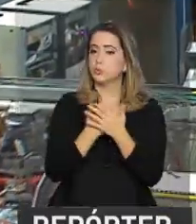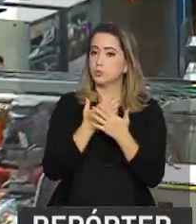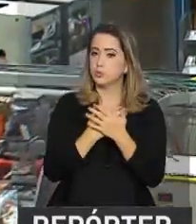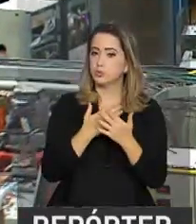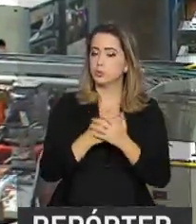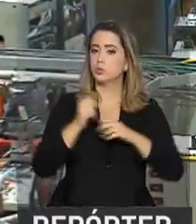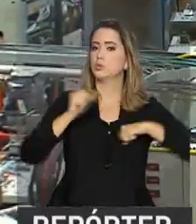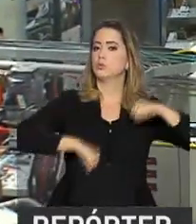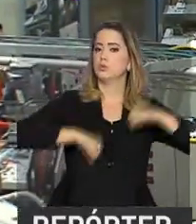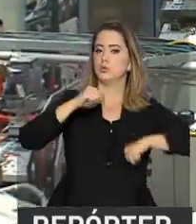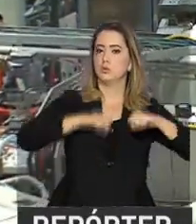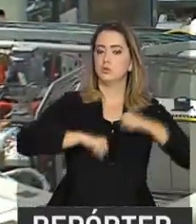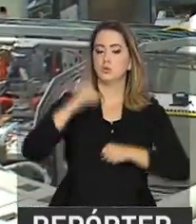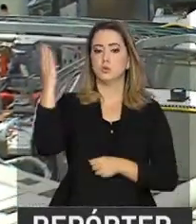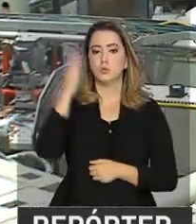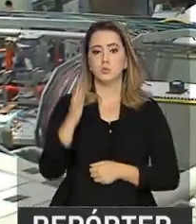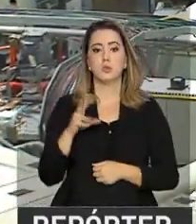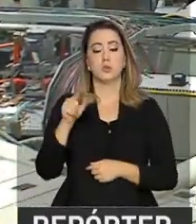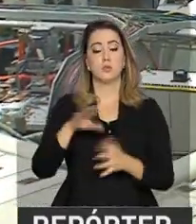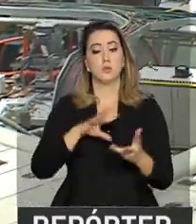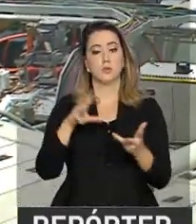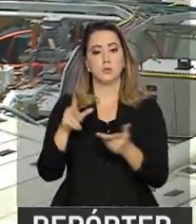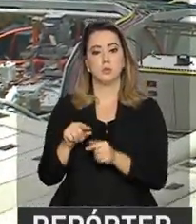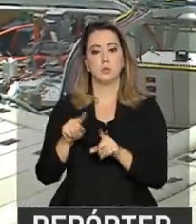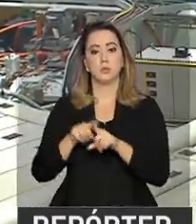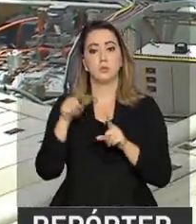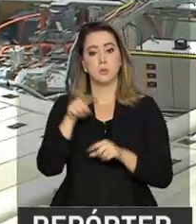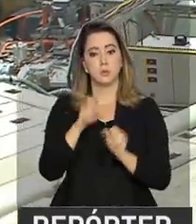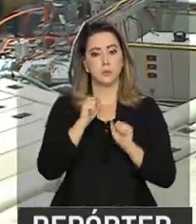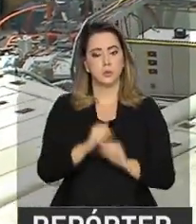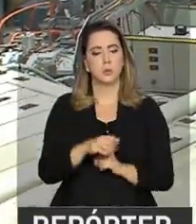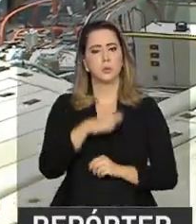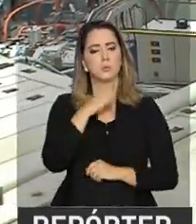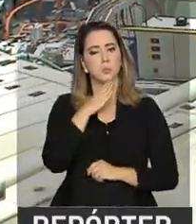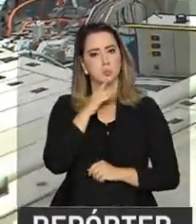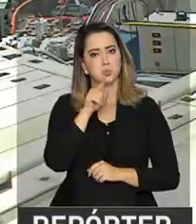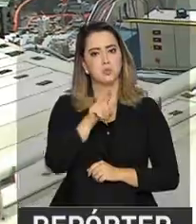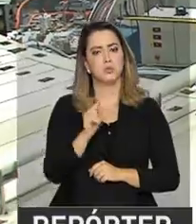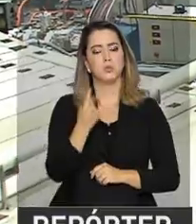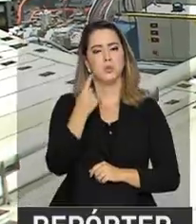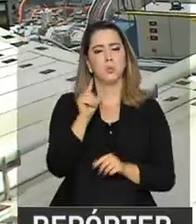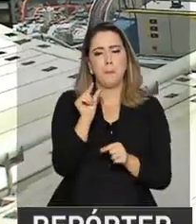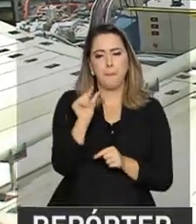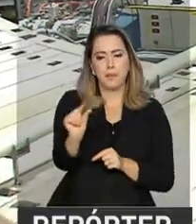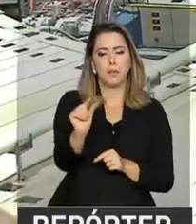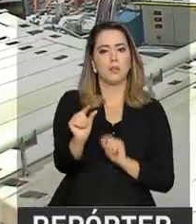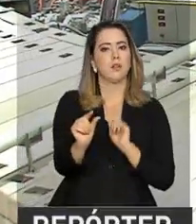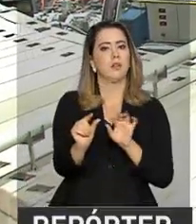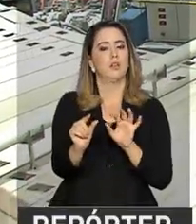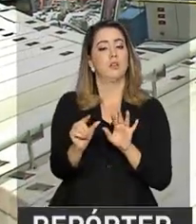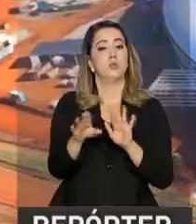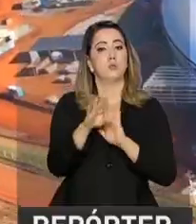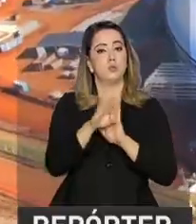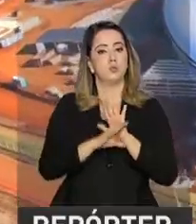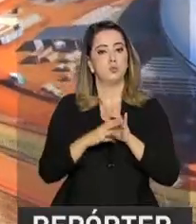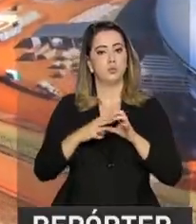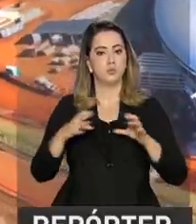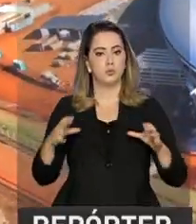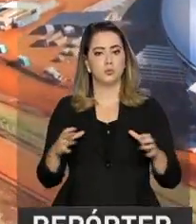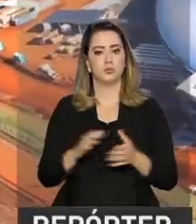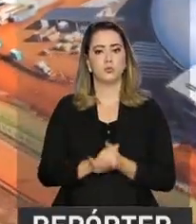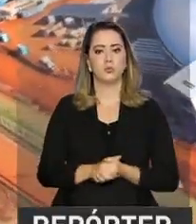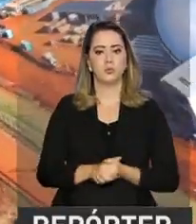industrial brasileira e até internacional. Mas ele pode ser considerado apenas um embrião do projeto Sirius. O